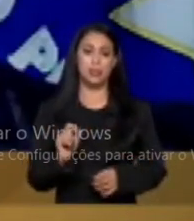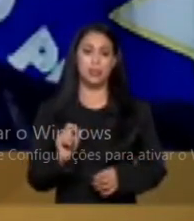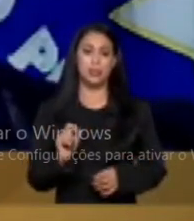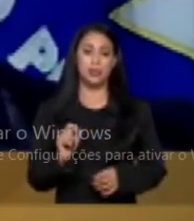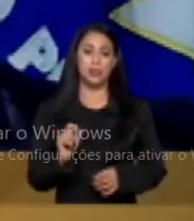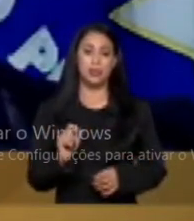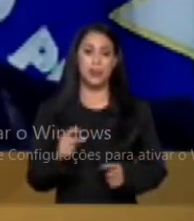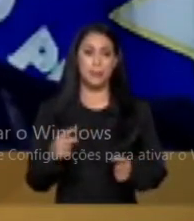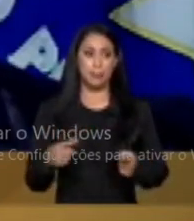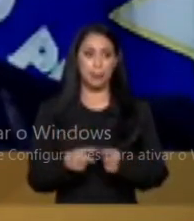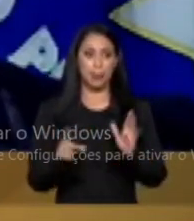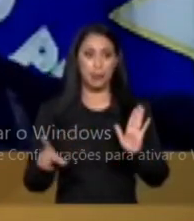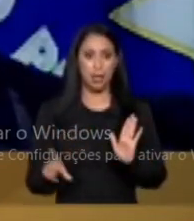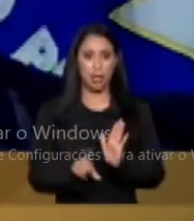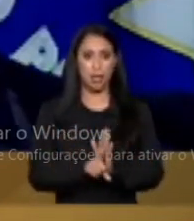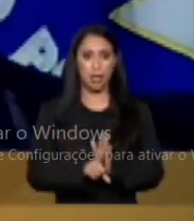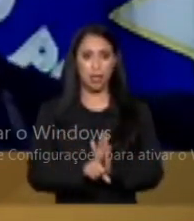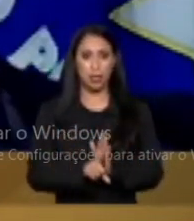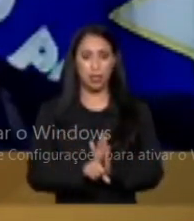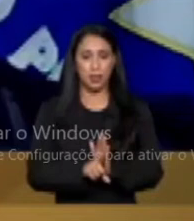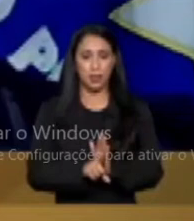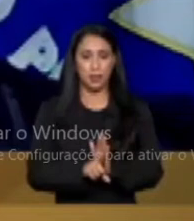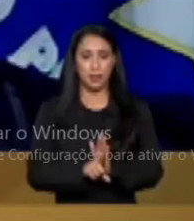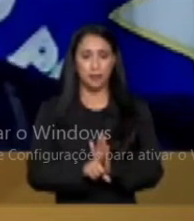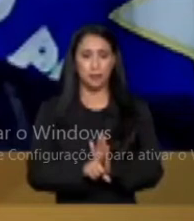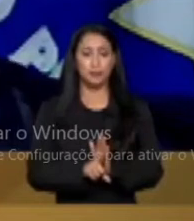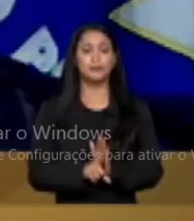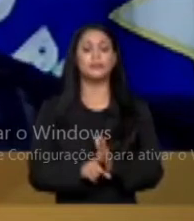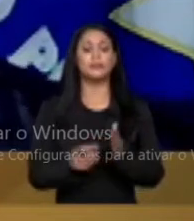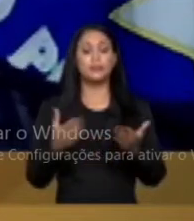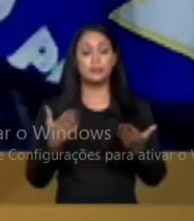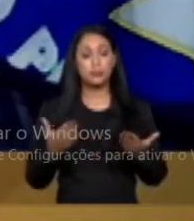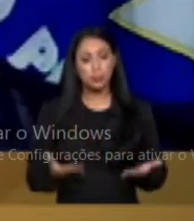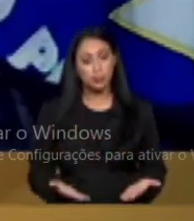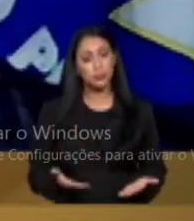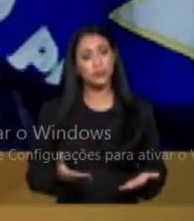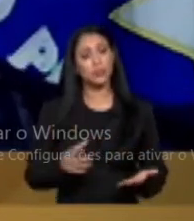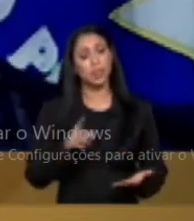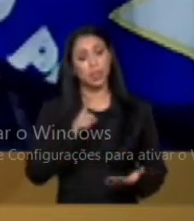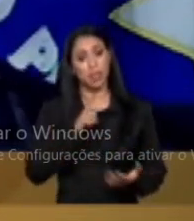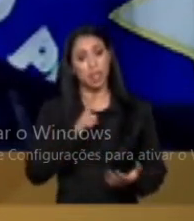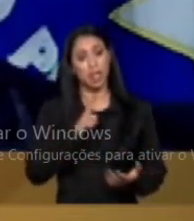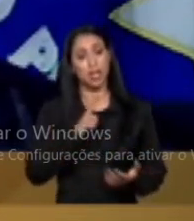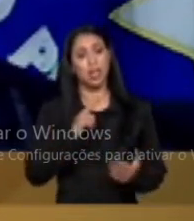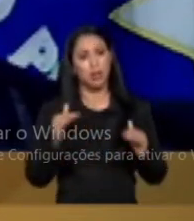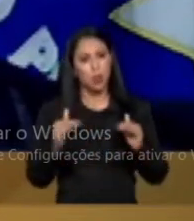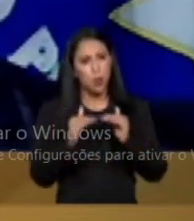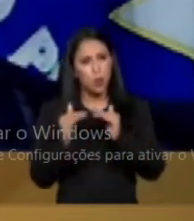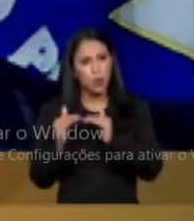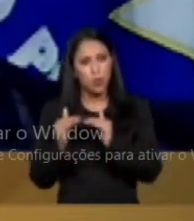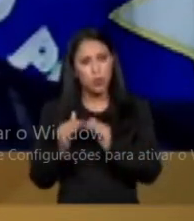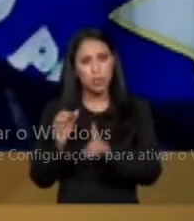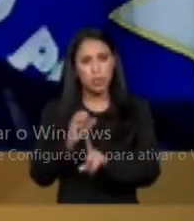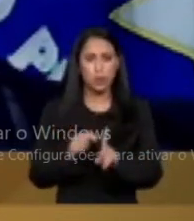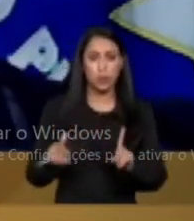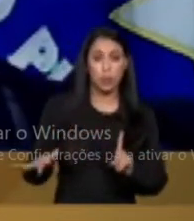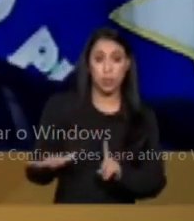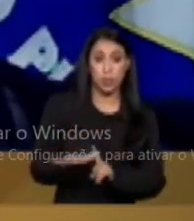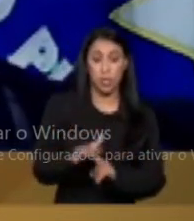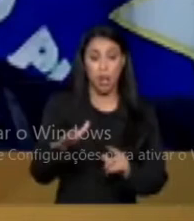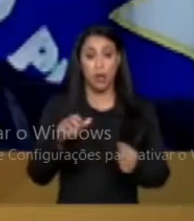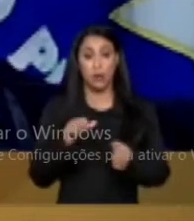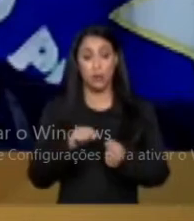na sua legitimidade material, na busca do consenso social, instrumentalizado